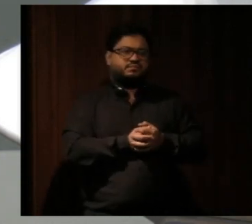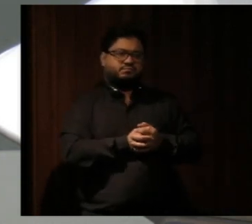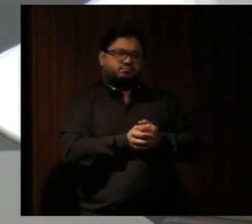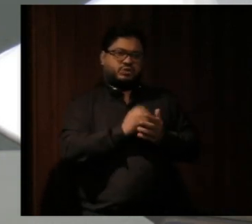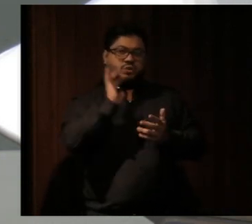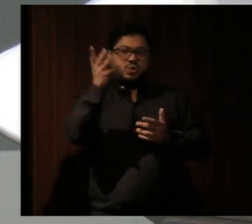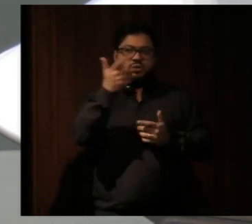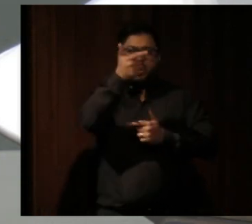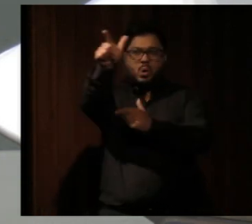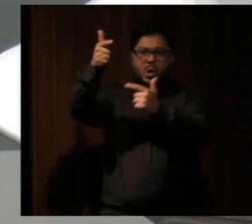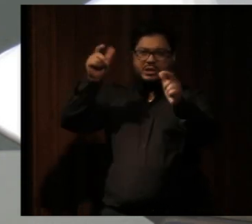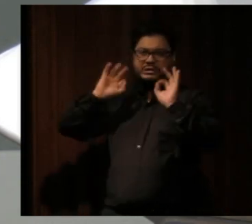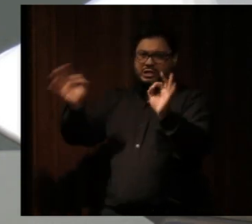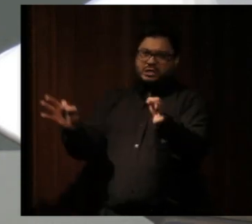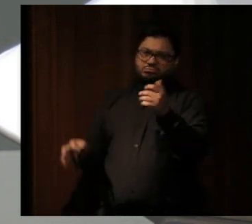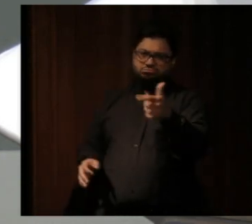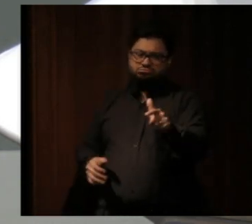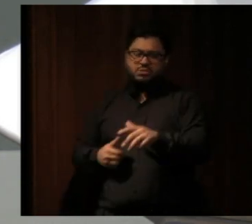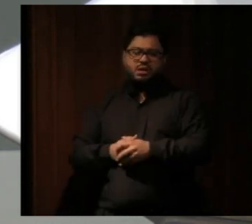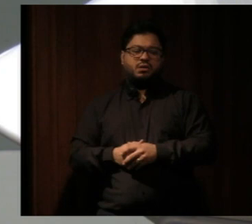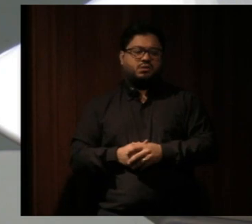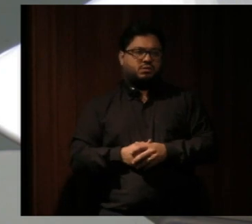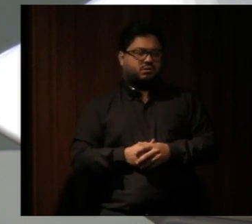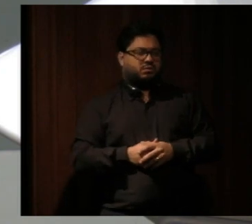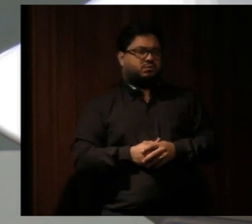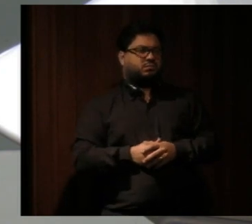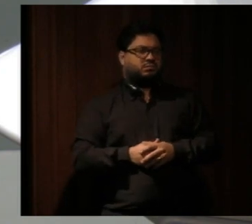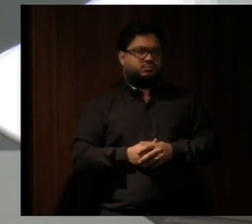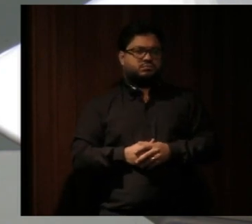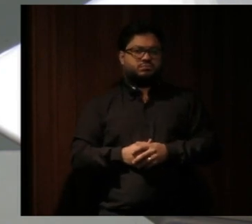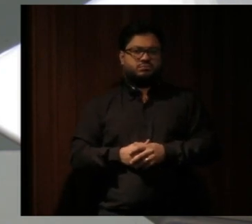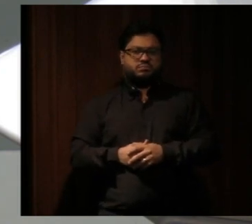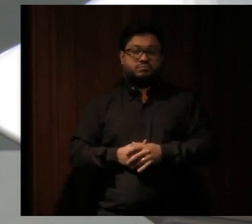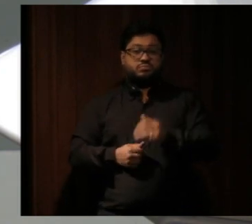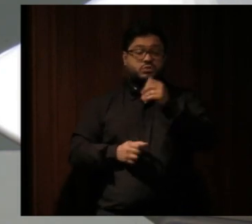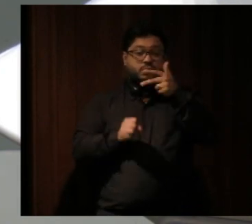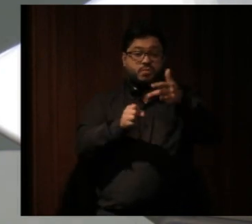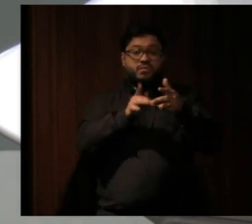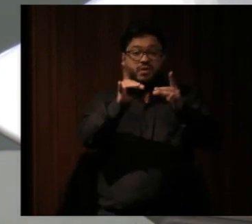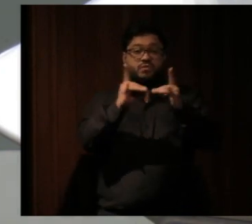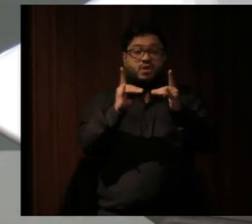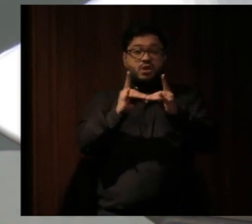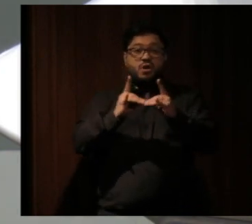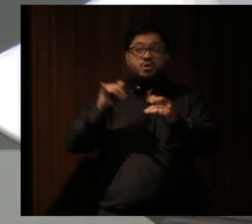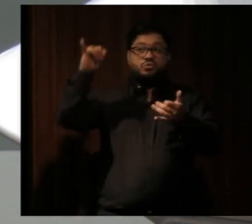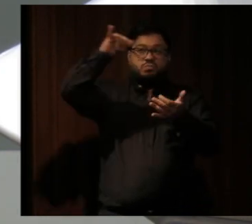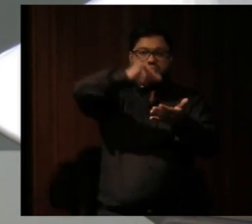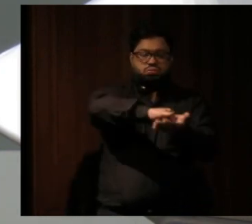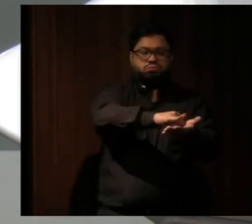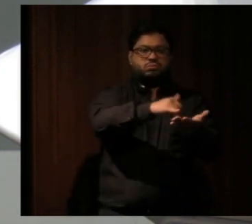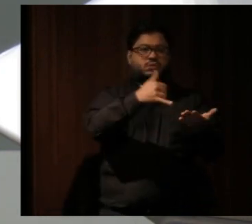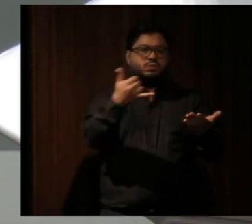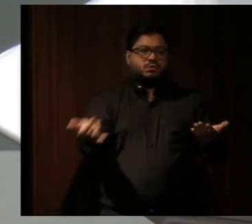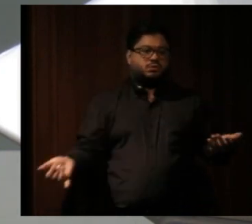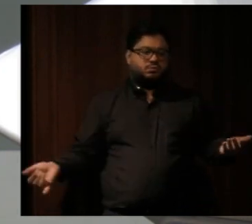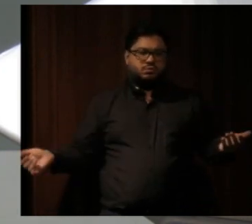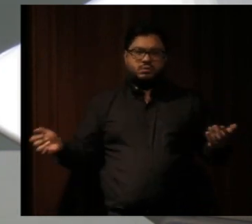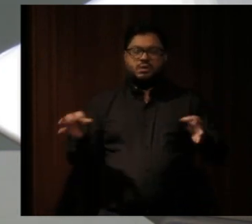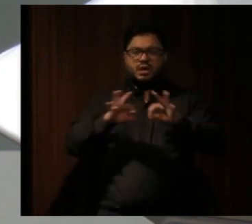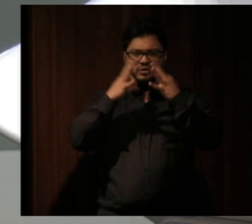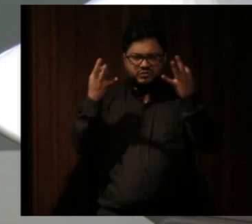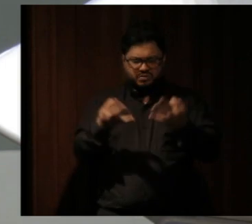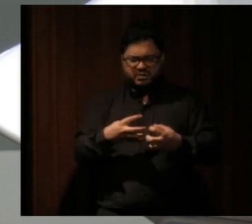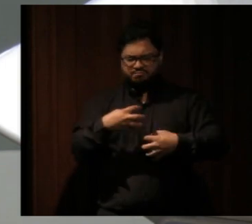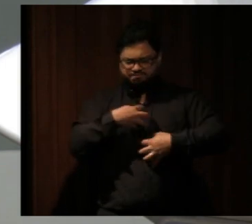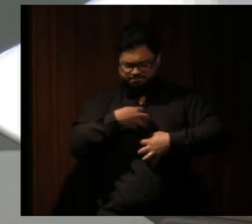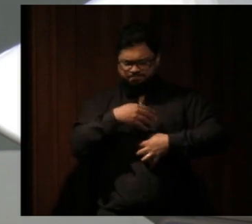não ocorre em outros tipos de tragédia você vai o repórter vai no um velório de um de um acidente aéreo por exemplo as famílias estão